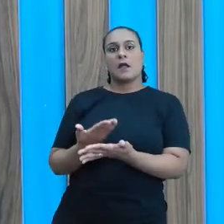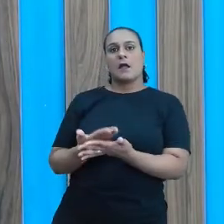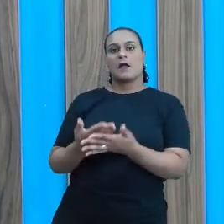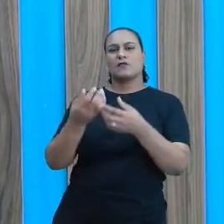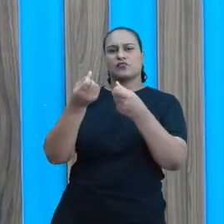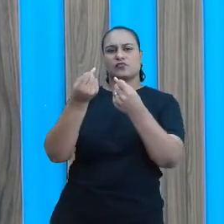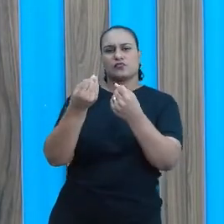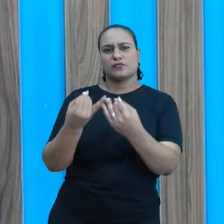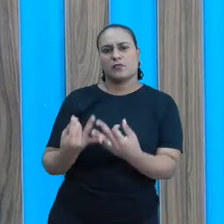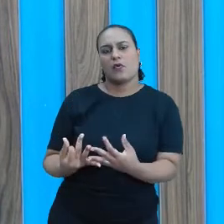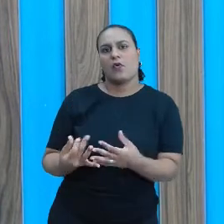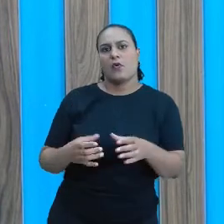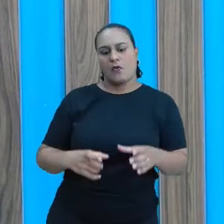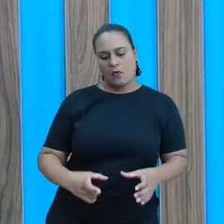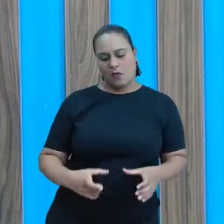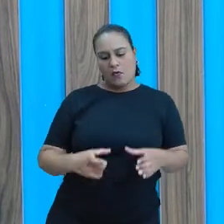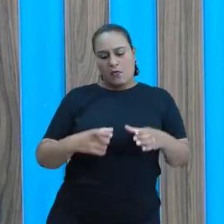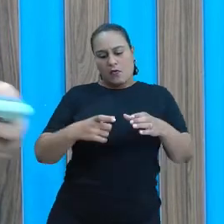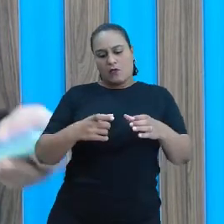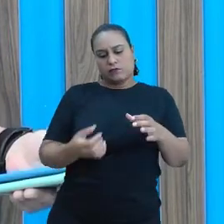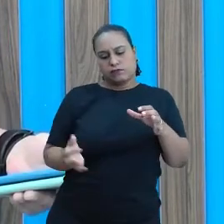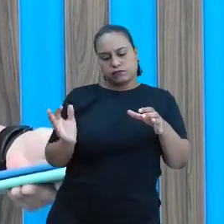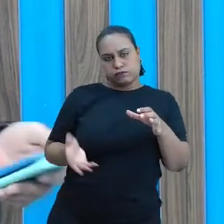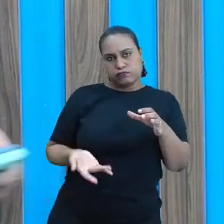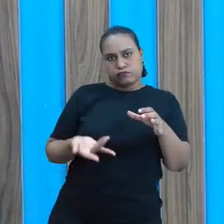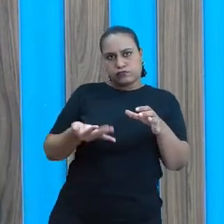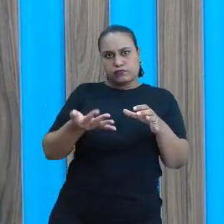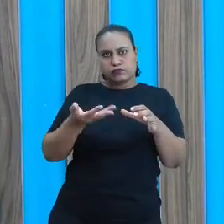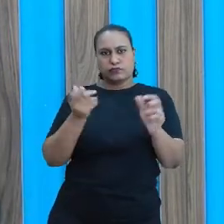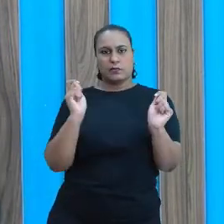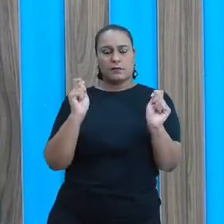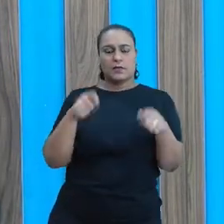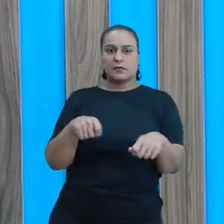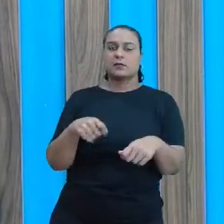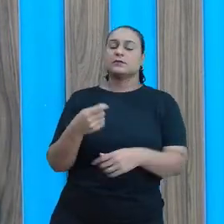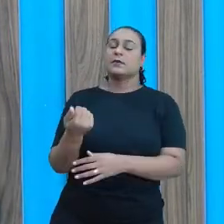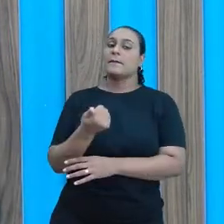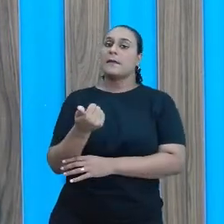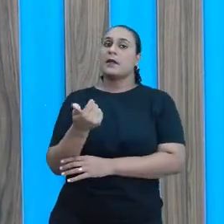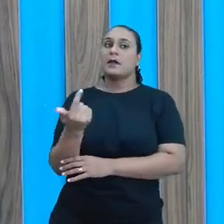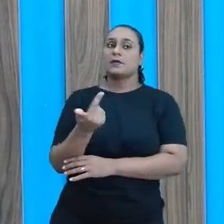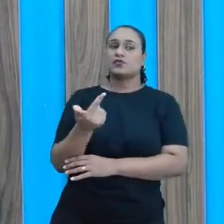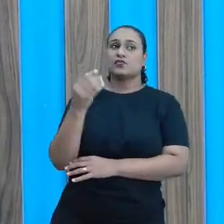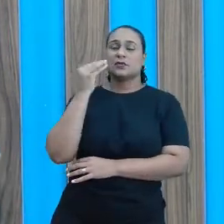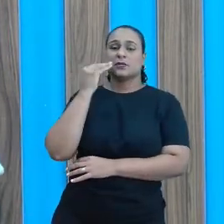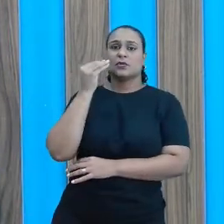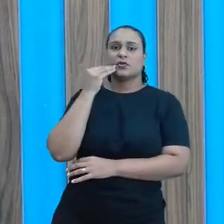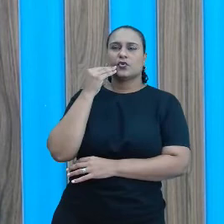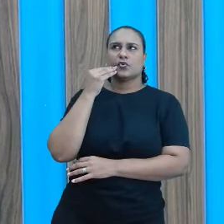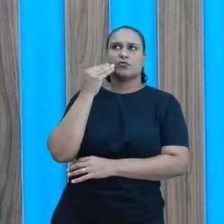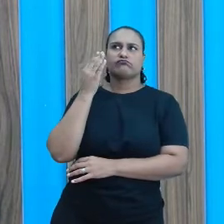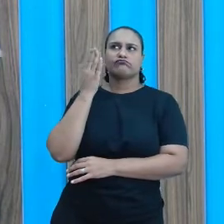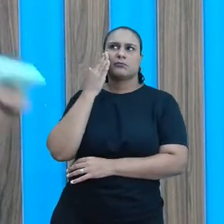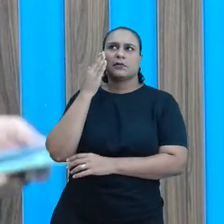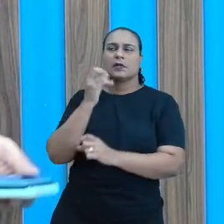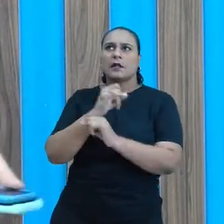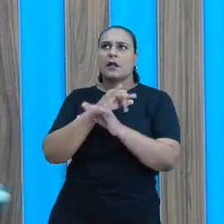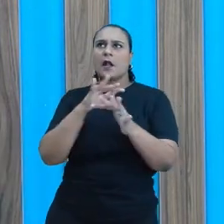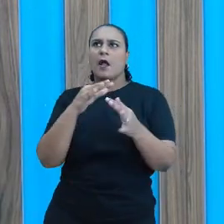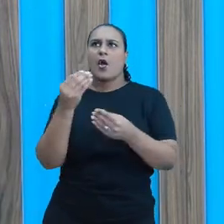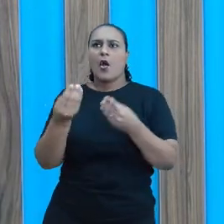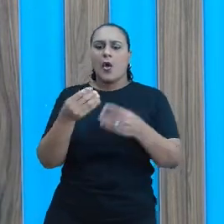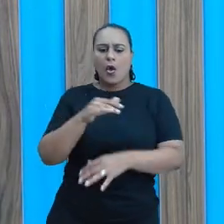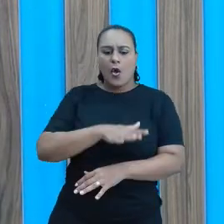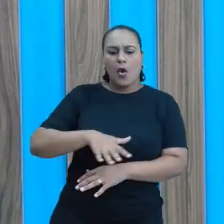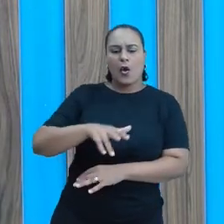muito dessa questão de volume, de capacidade. Nas 2 primeiras a gente tentou trazer essa noção de espaço ocupado em 2